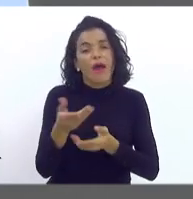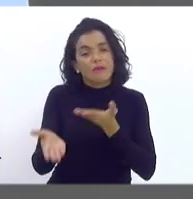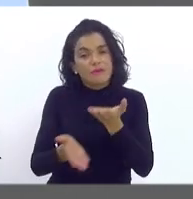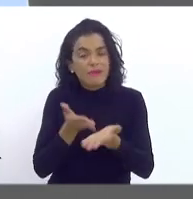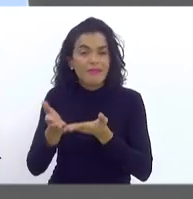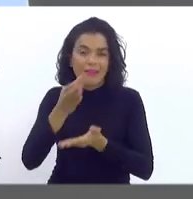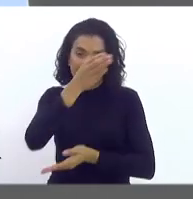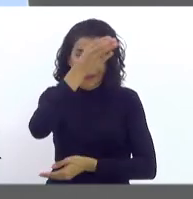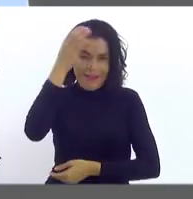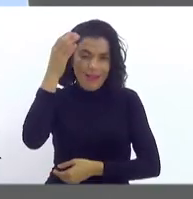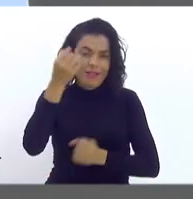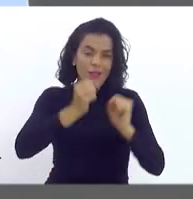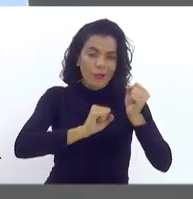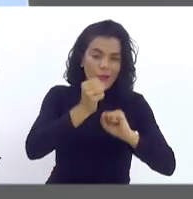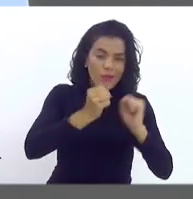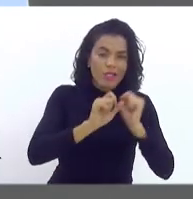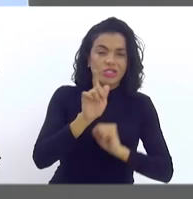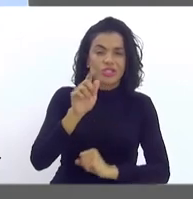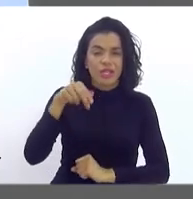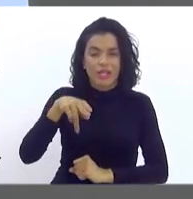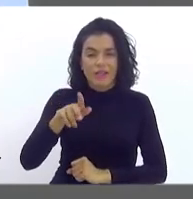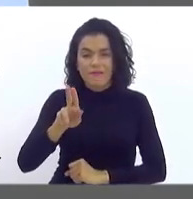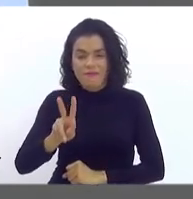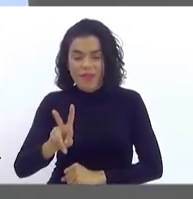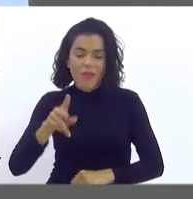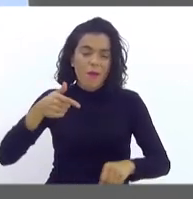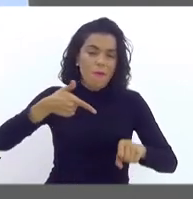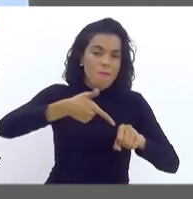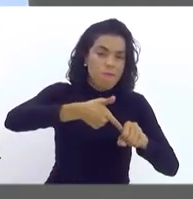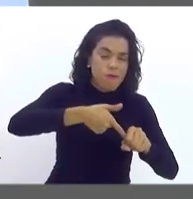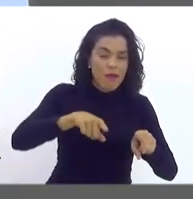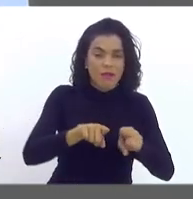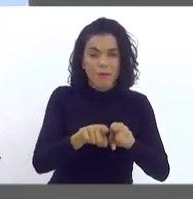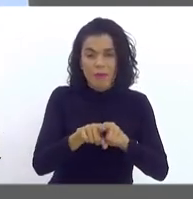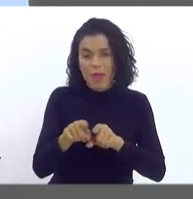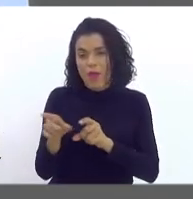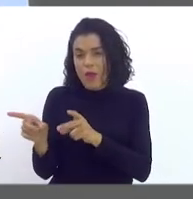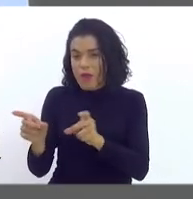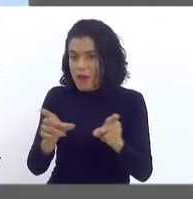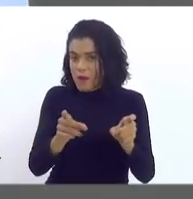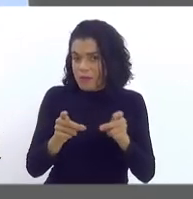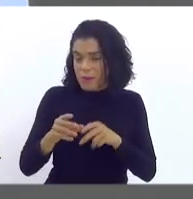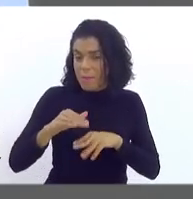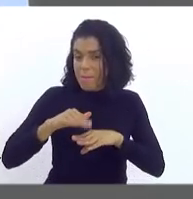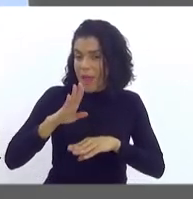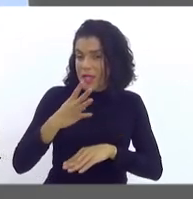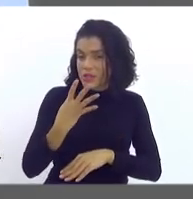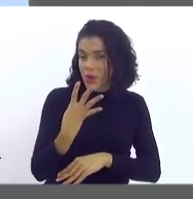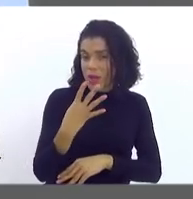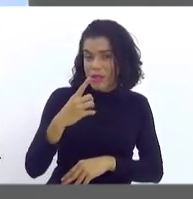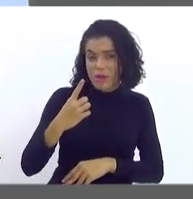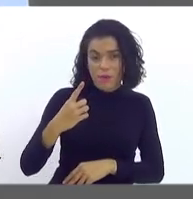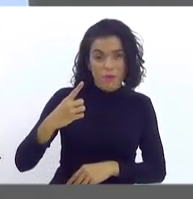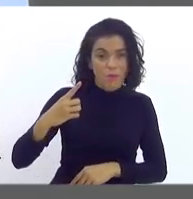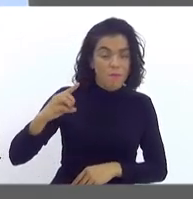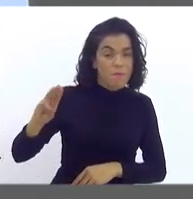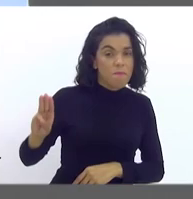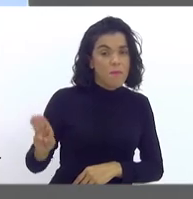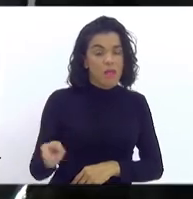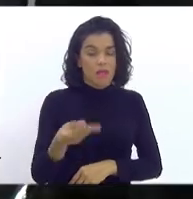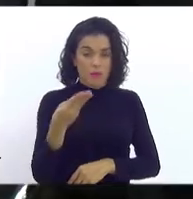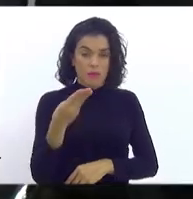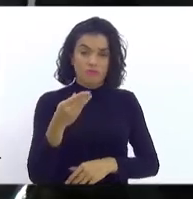a clientes industriais, GNV, comercial, residencial. São mais de 41 milhões de reais